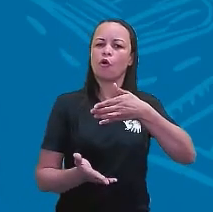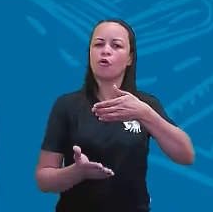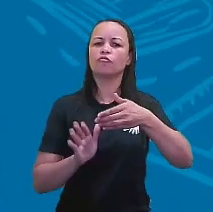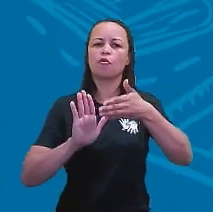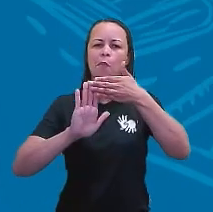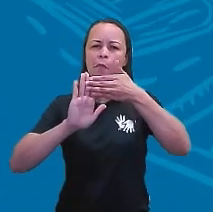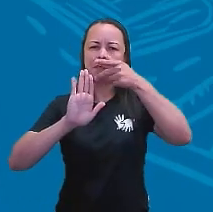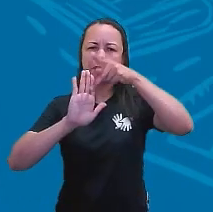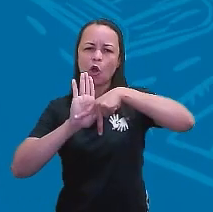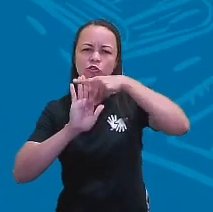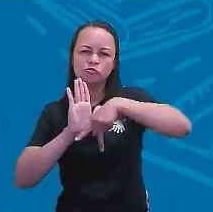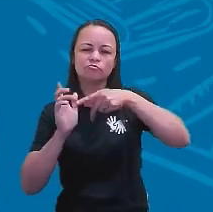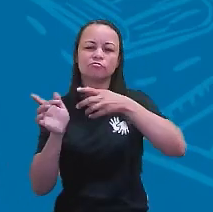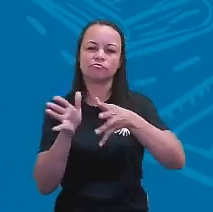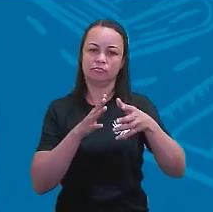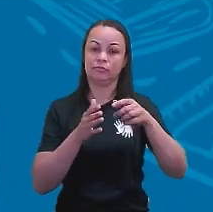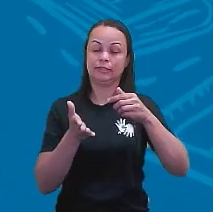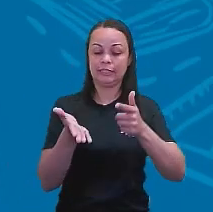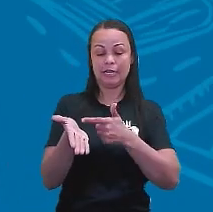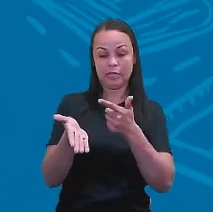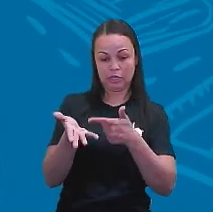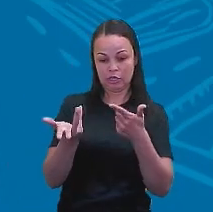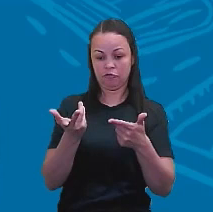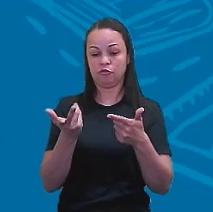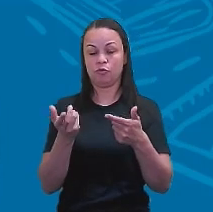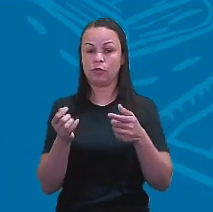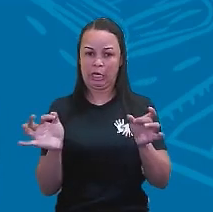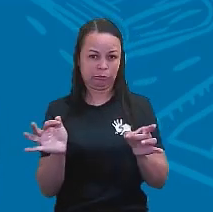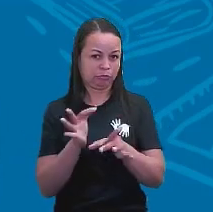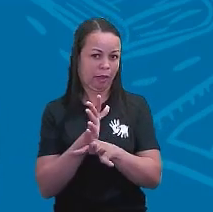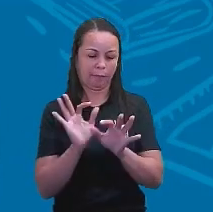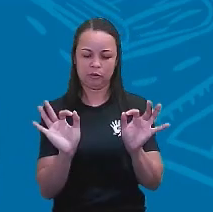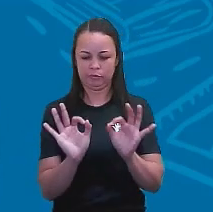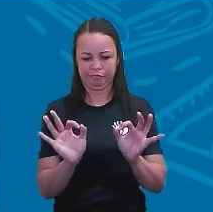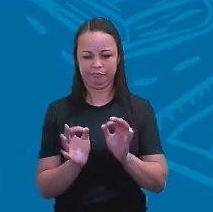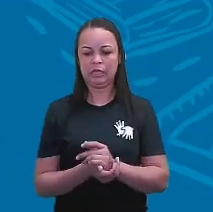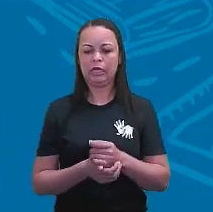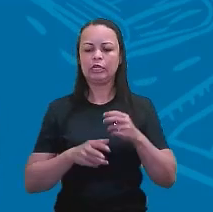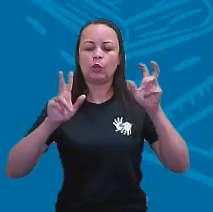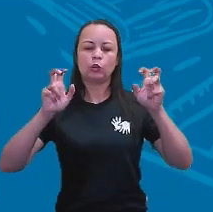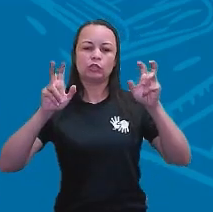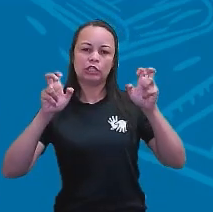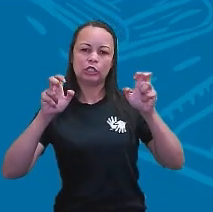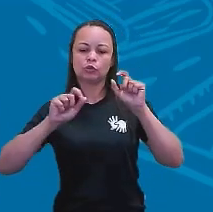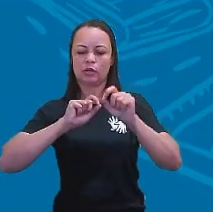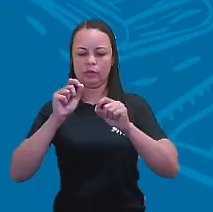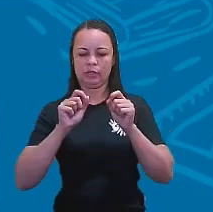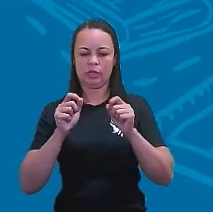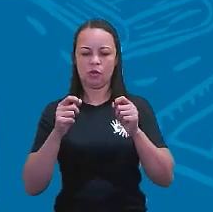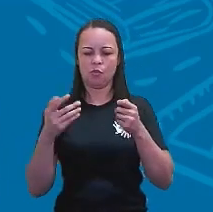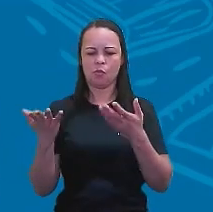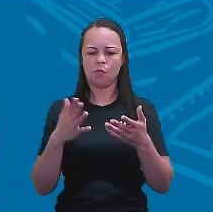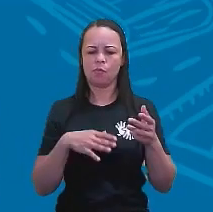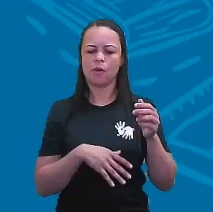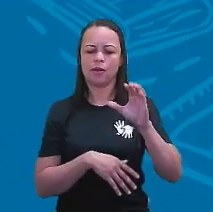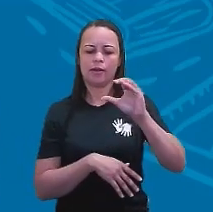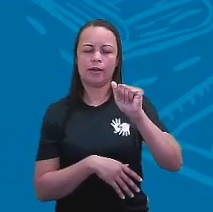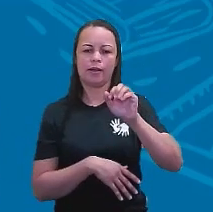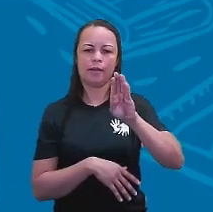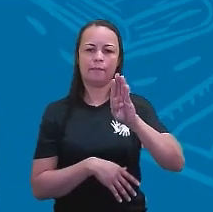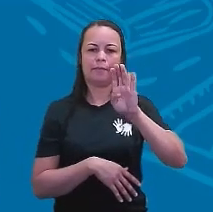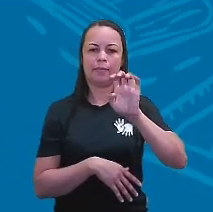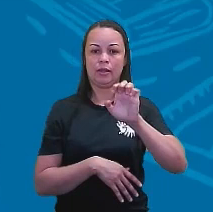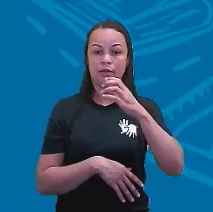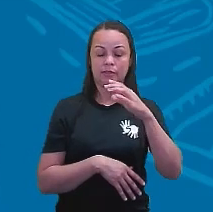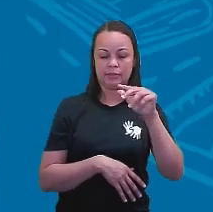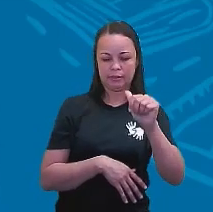ele foi inacabado, gente. E o título dele é Uma Cabeça Levada em Triunfo. Então foi a última obra que o